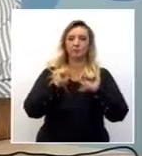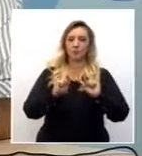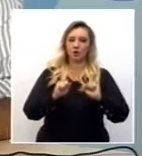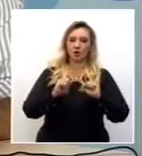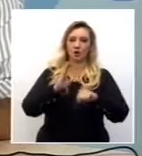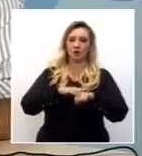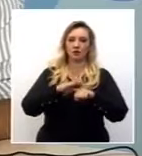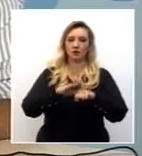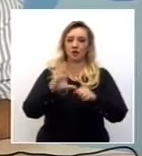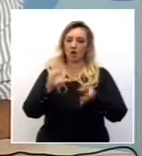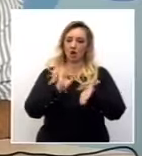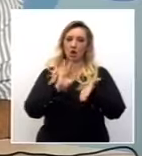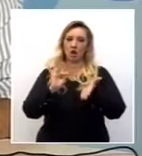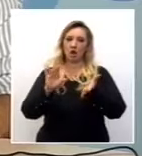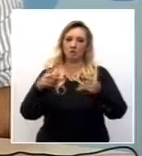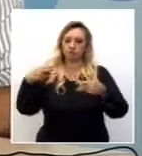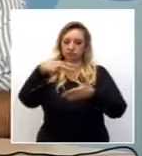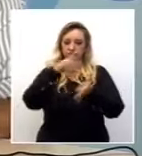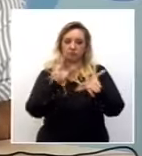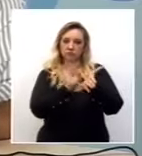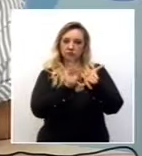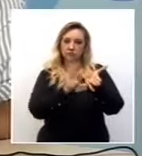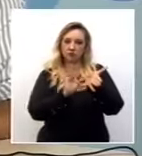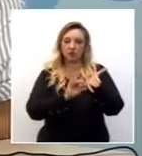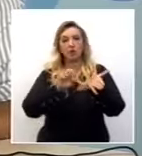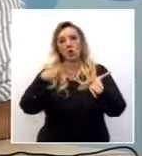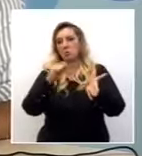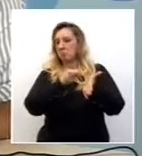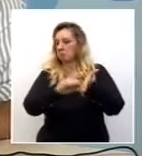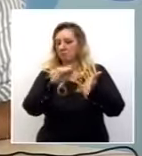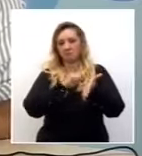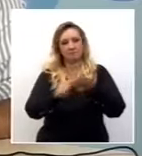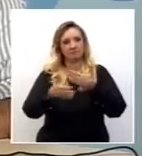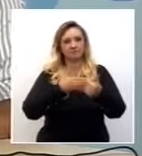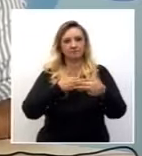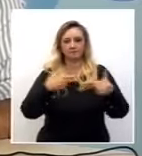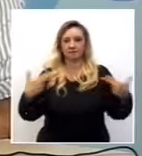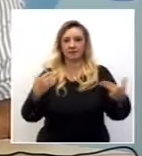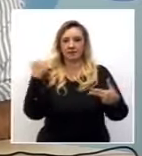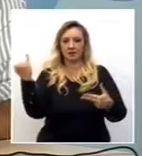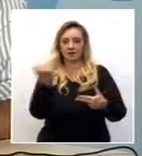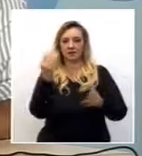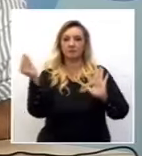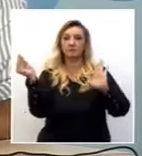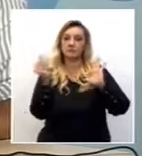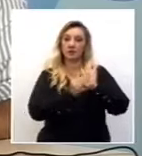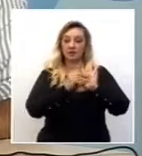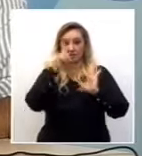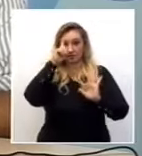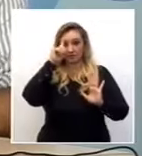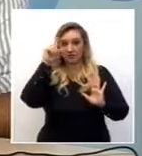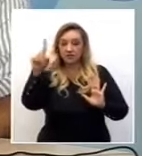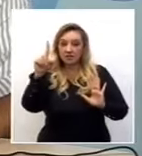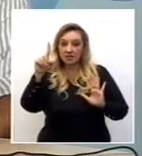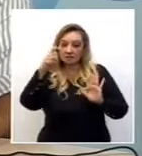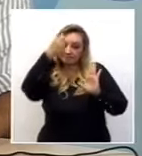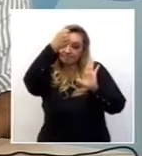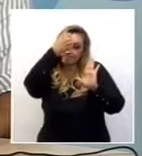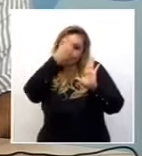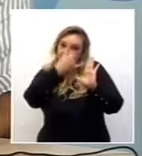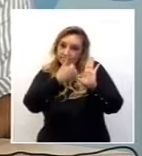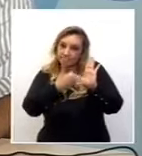fazer colagens, eles podem fazer as anotações, é importante que eles registrem a data, né?